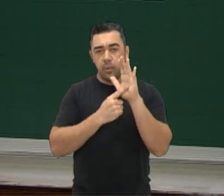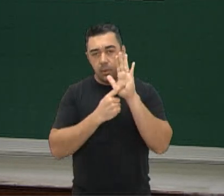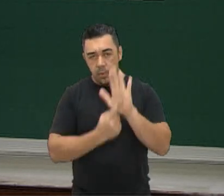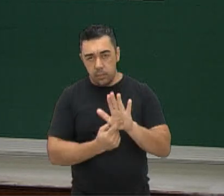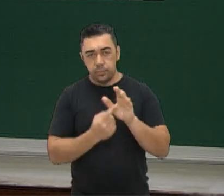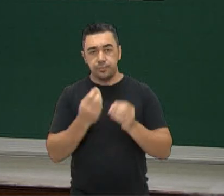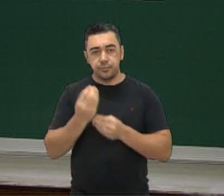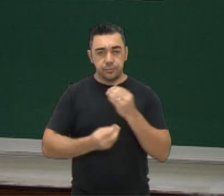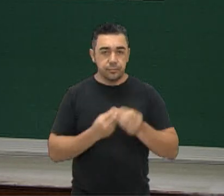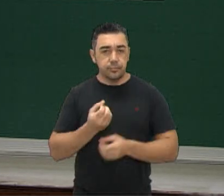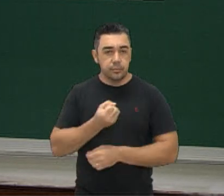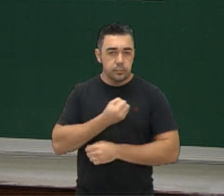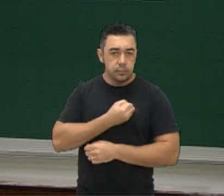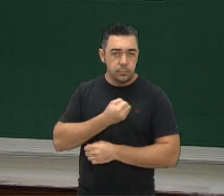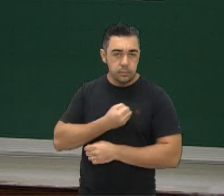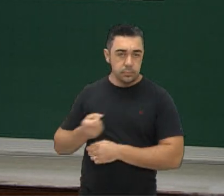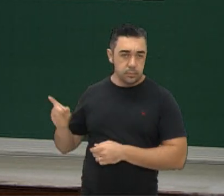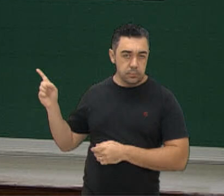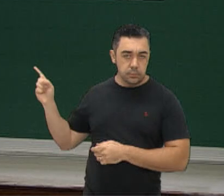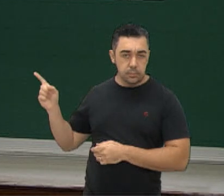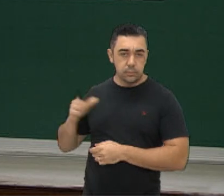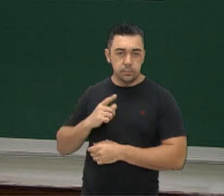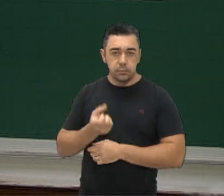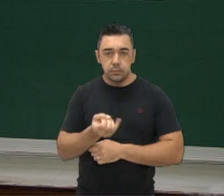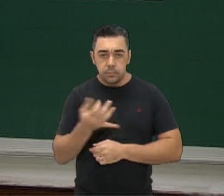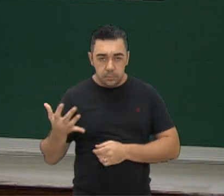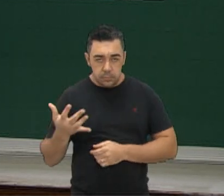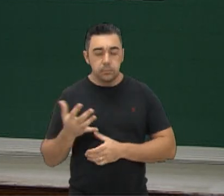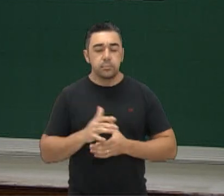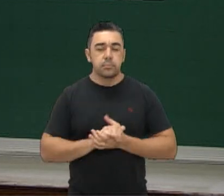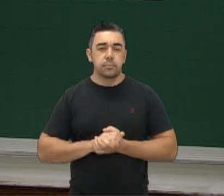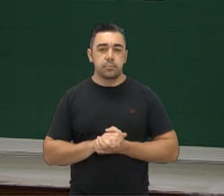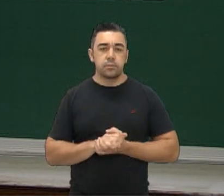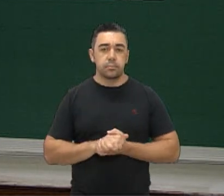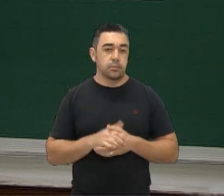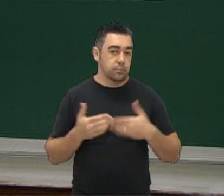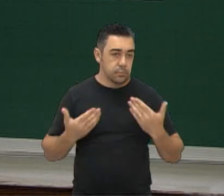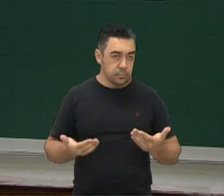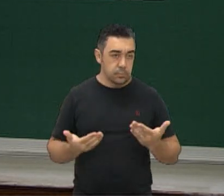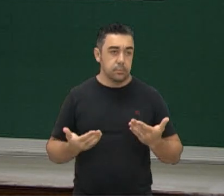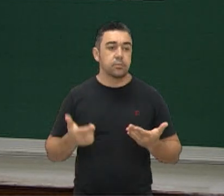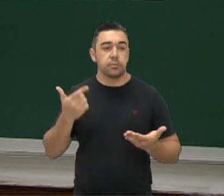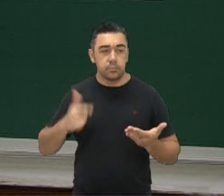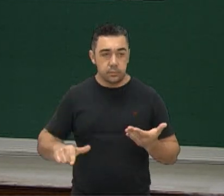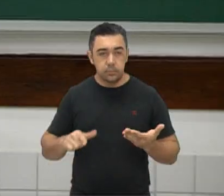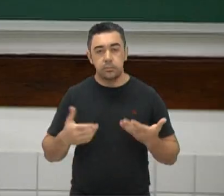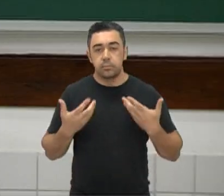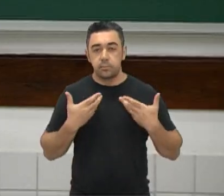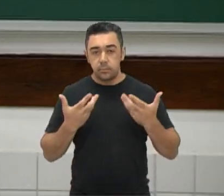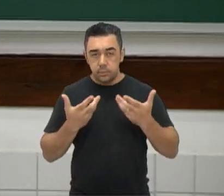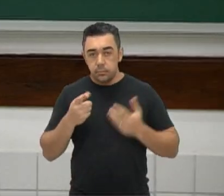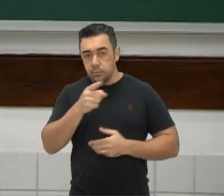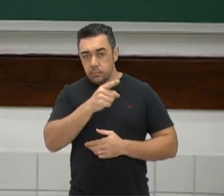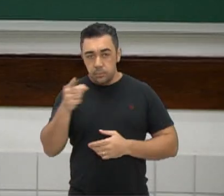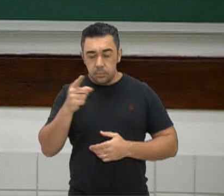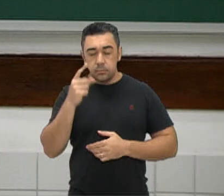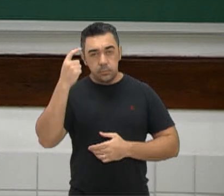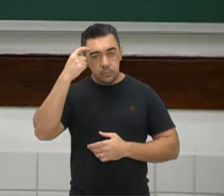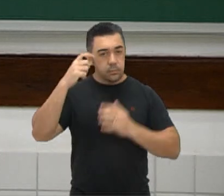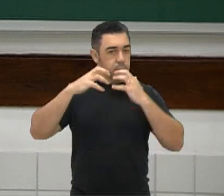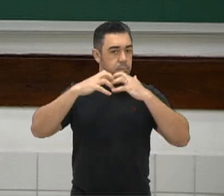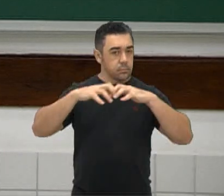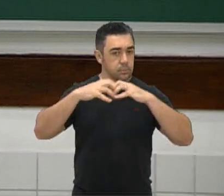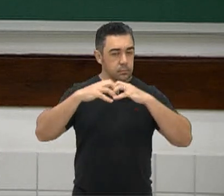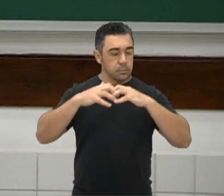com os números dos termômetros, né? Então, novamente quero que vocês agora reflitam